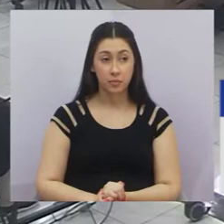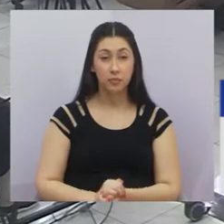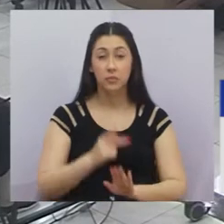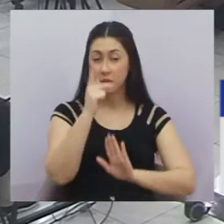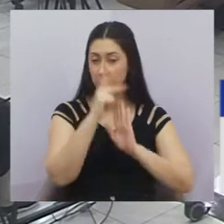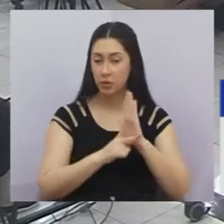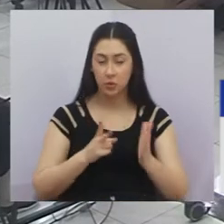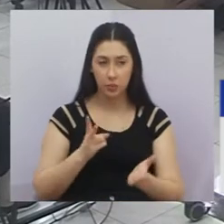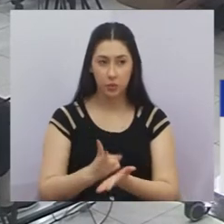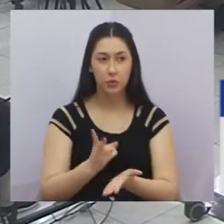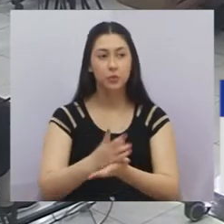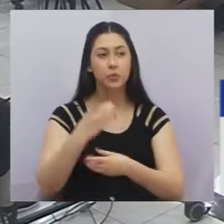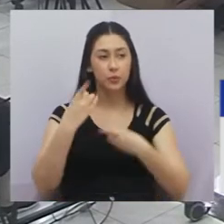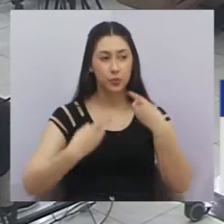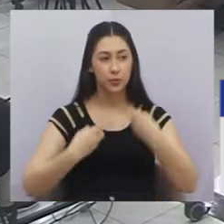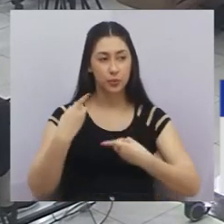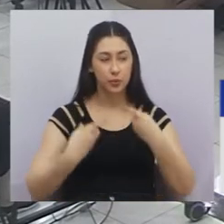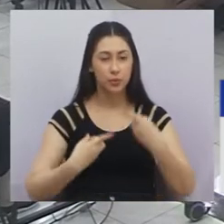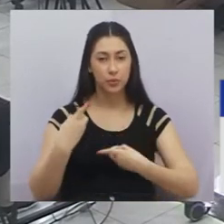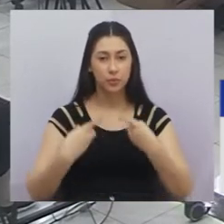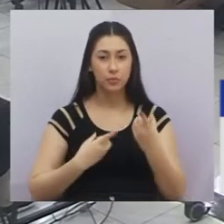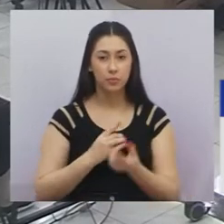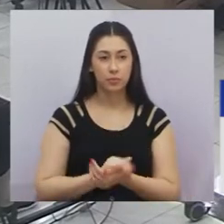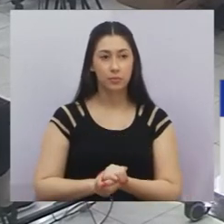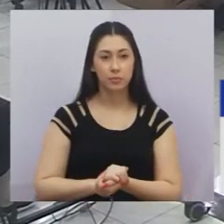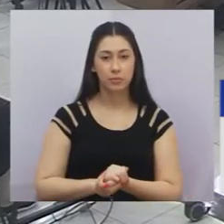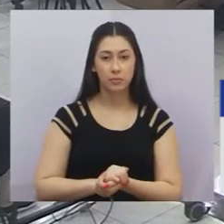Projeto continua em discussão.